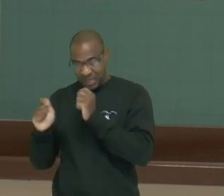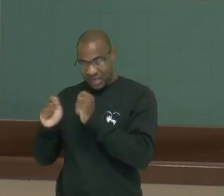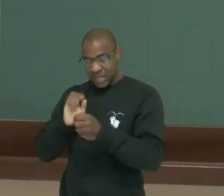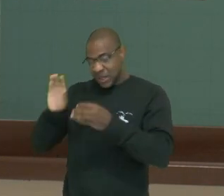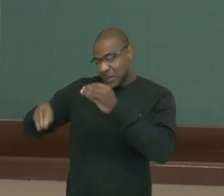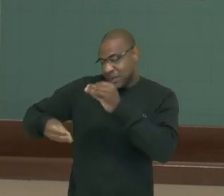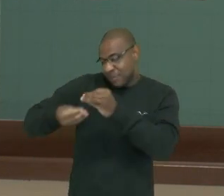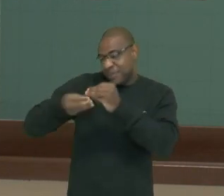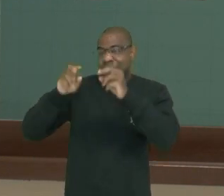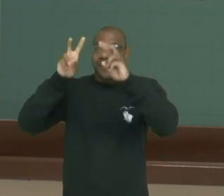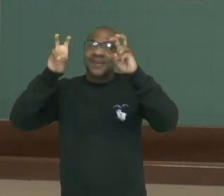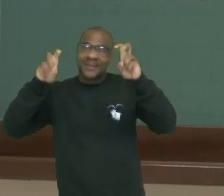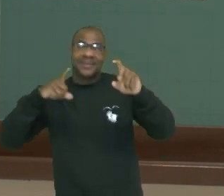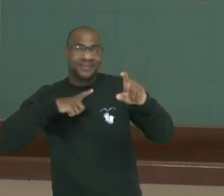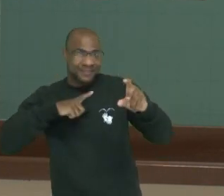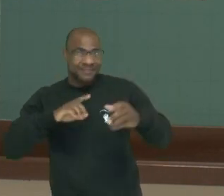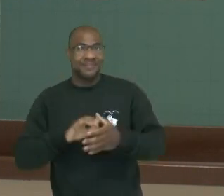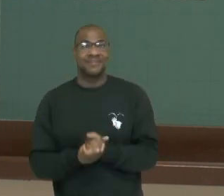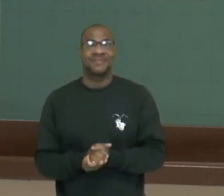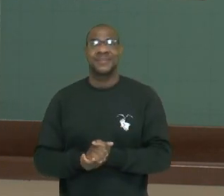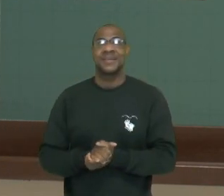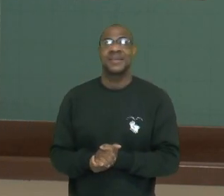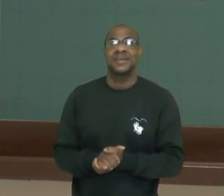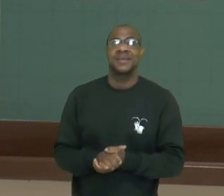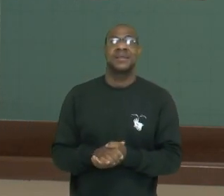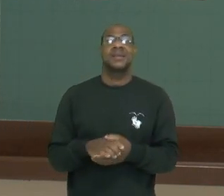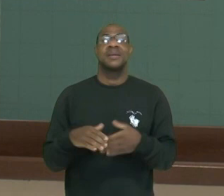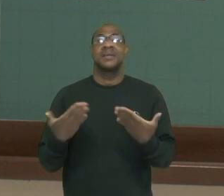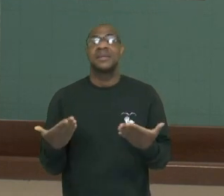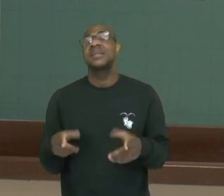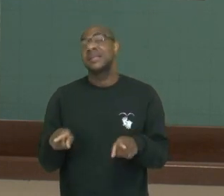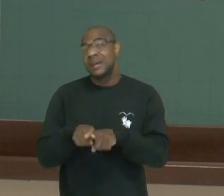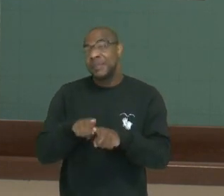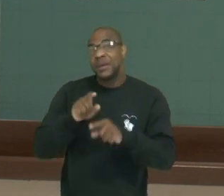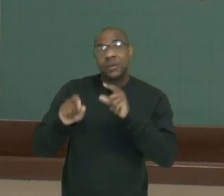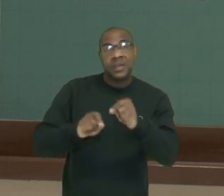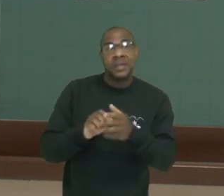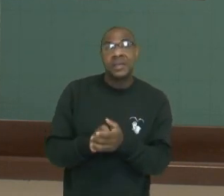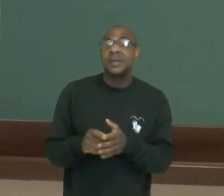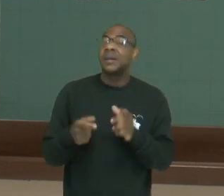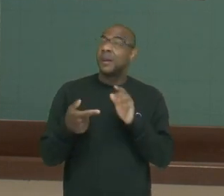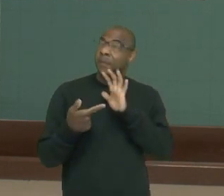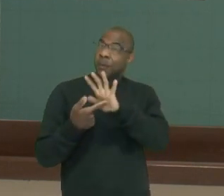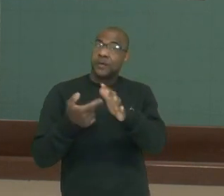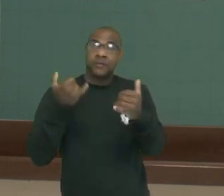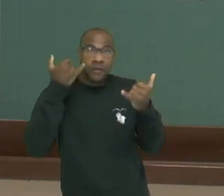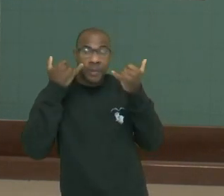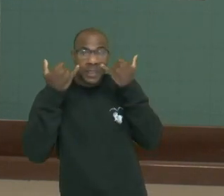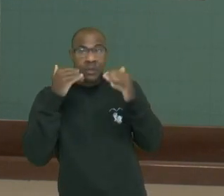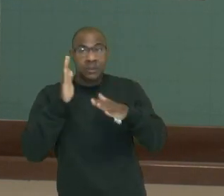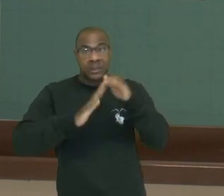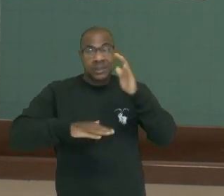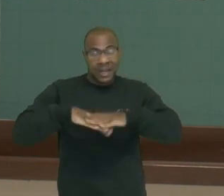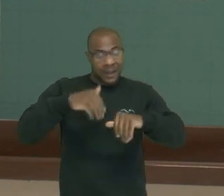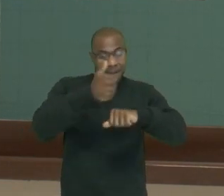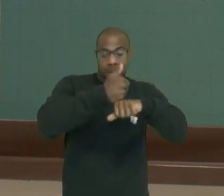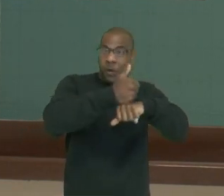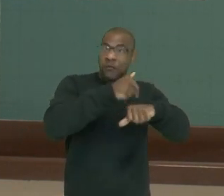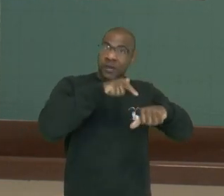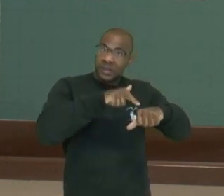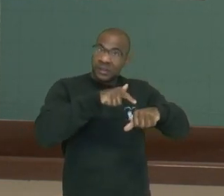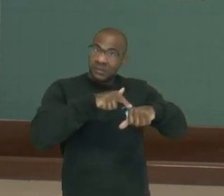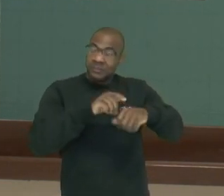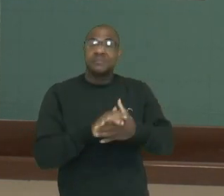temática, a tese que está lá no início, no título, ainda trazendo informações sobre a sua profissão. Isso traz